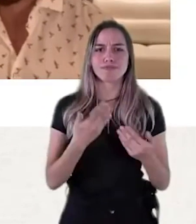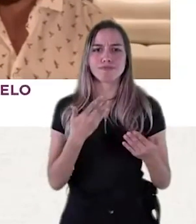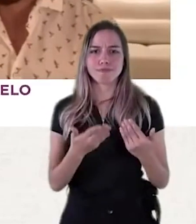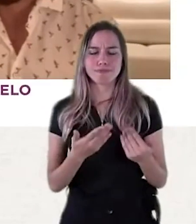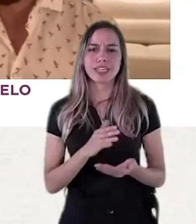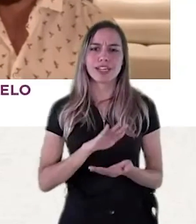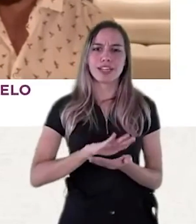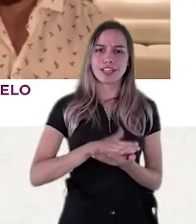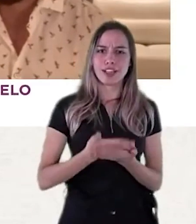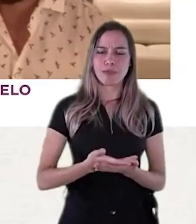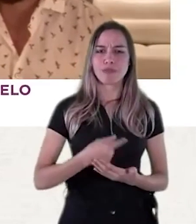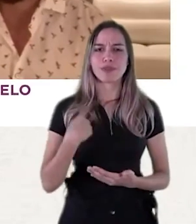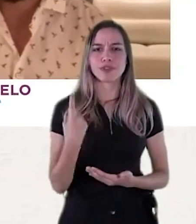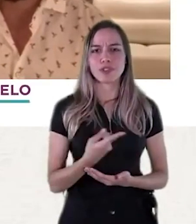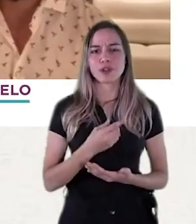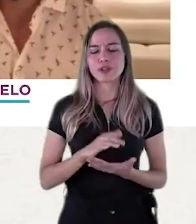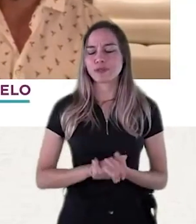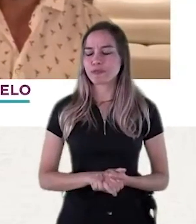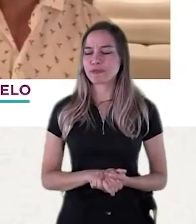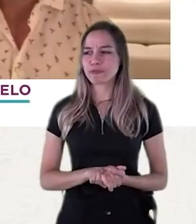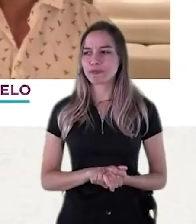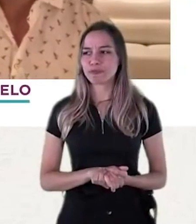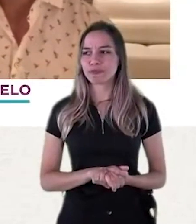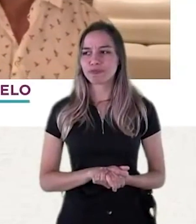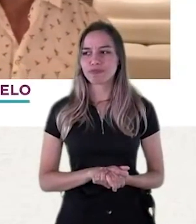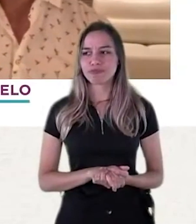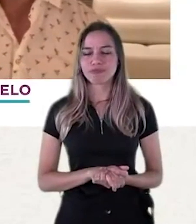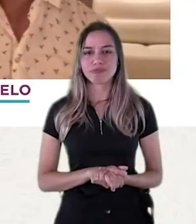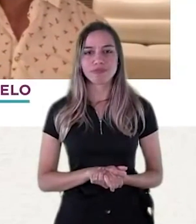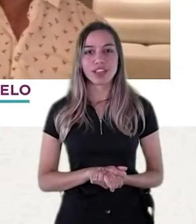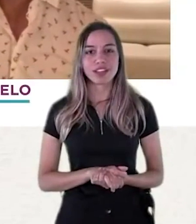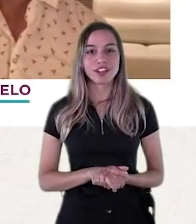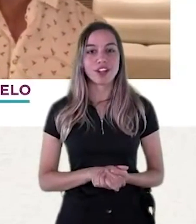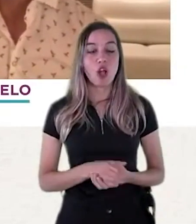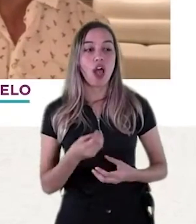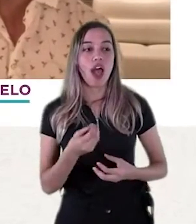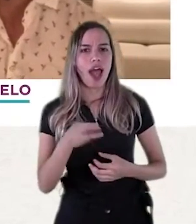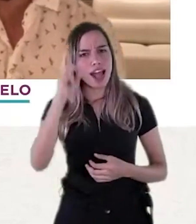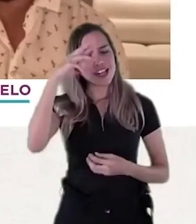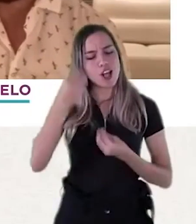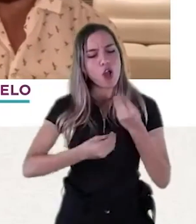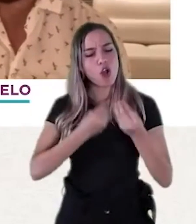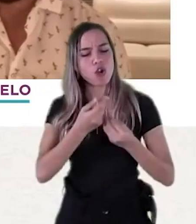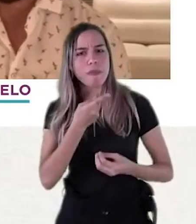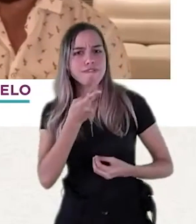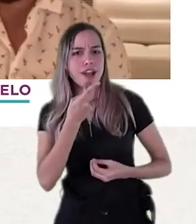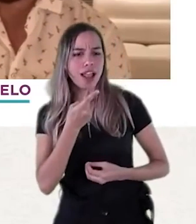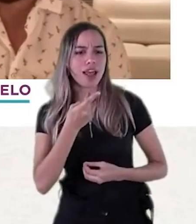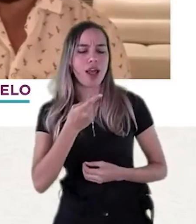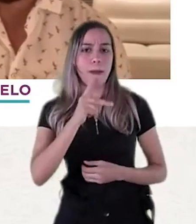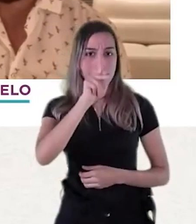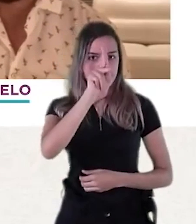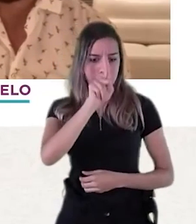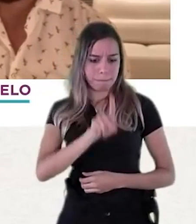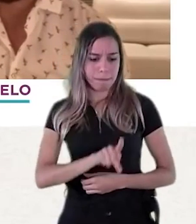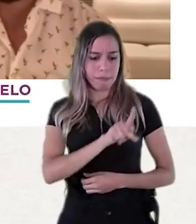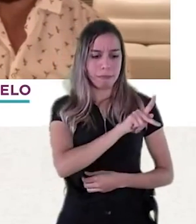trabalho conosco, Raíssa. Agora vamos lá. Como é que fala Padre Fábio de Mello?